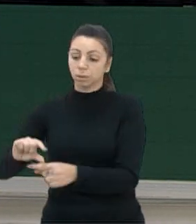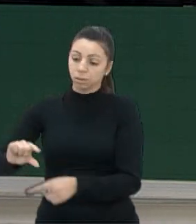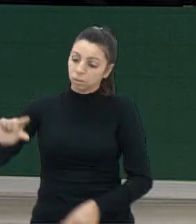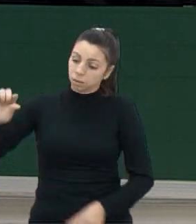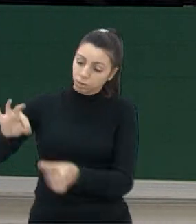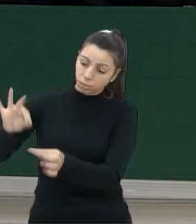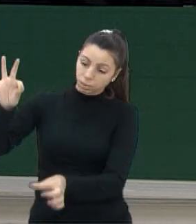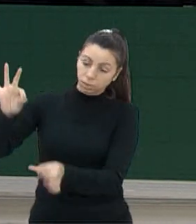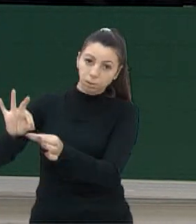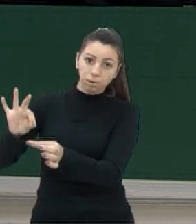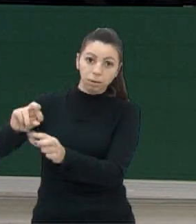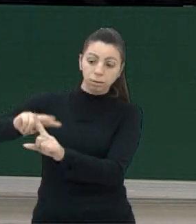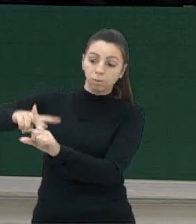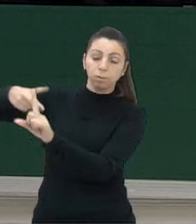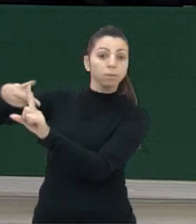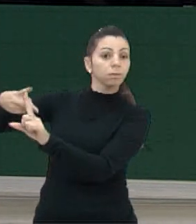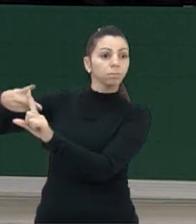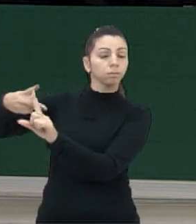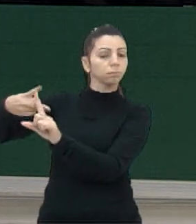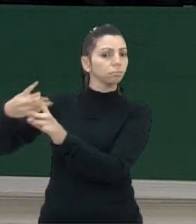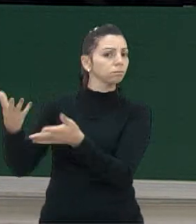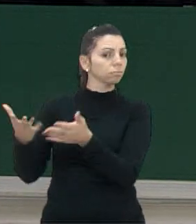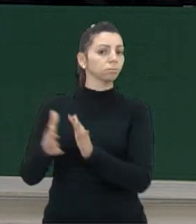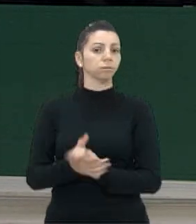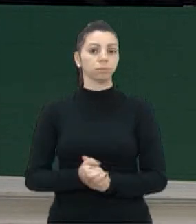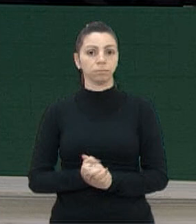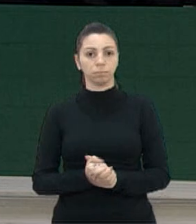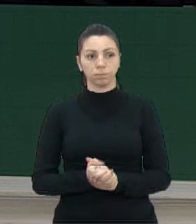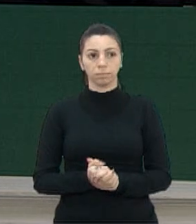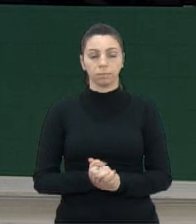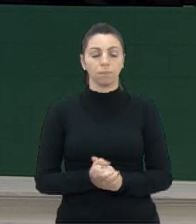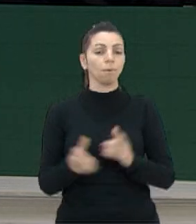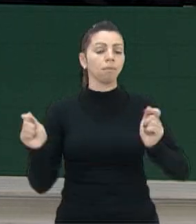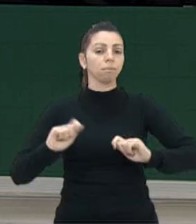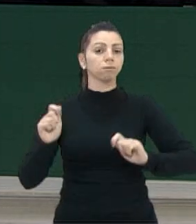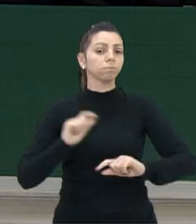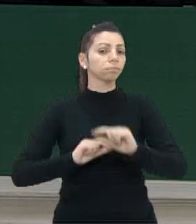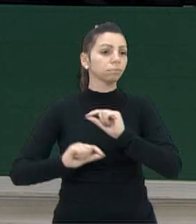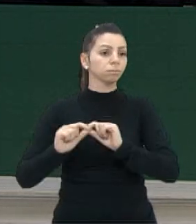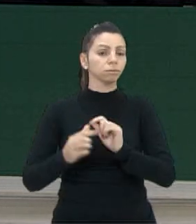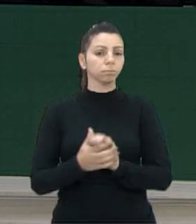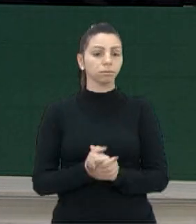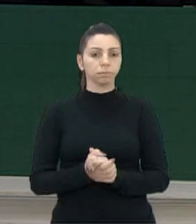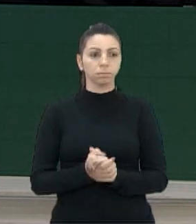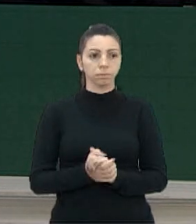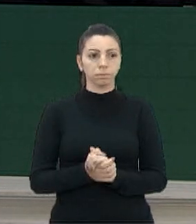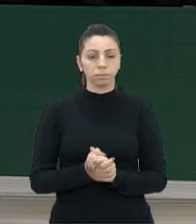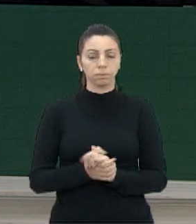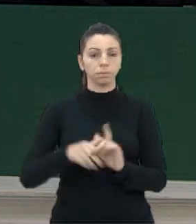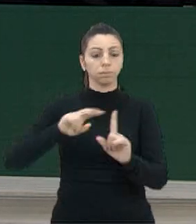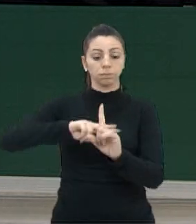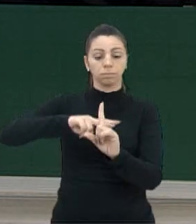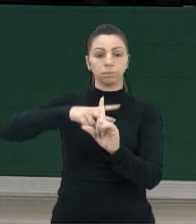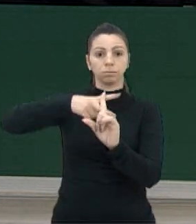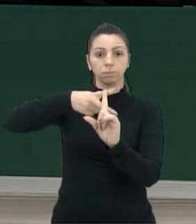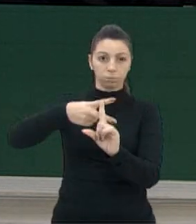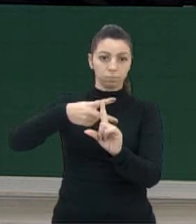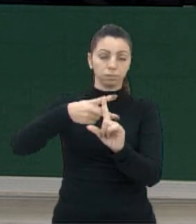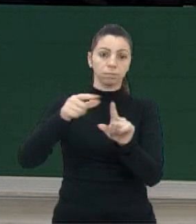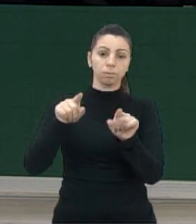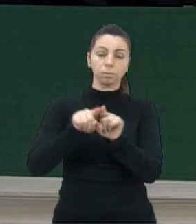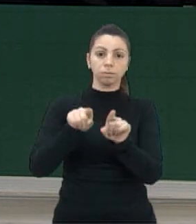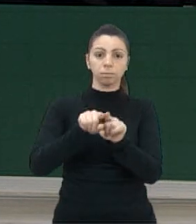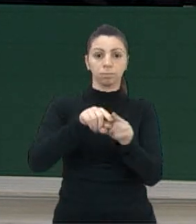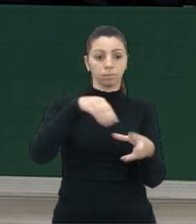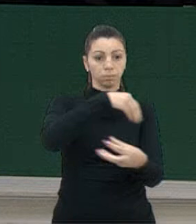do tamanho indicado aqui na minha receita? O que eu preciso fazer é dobrar também a quantidade dos